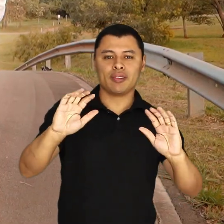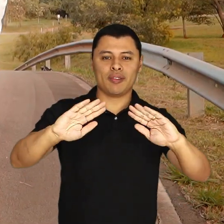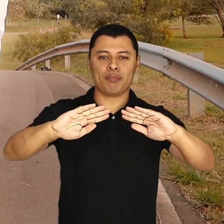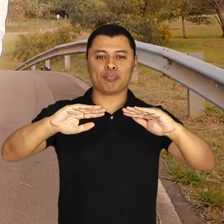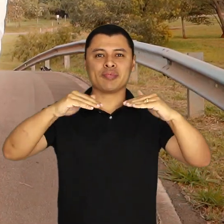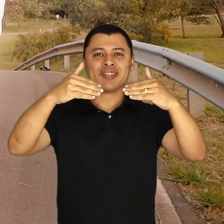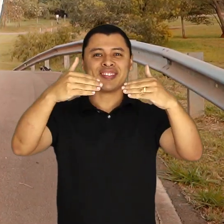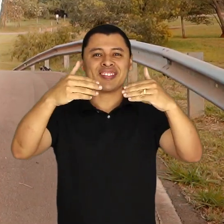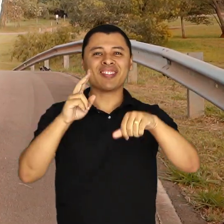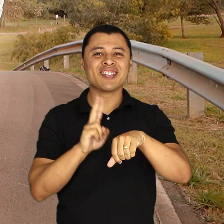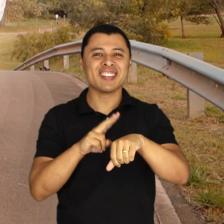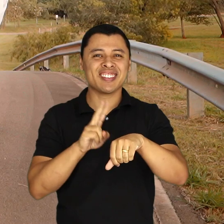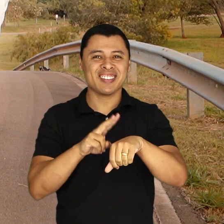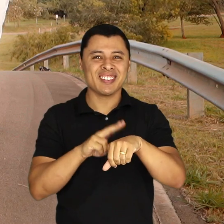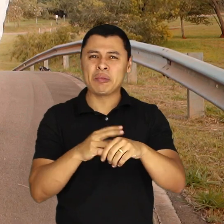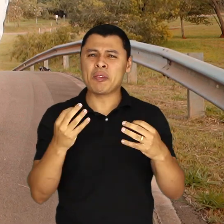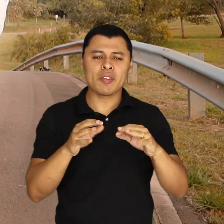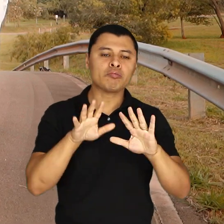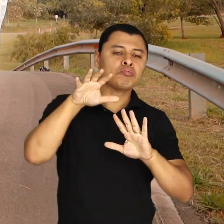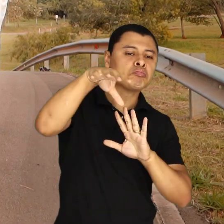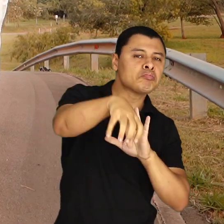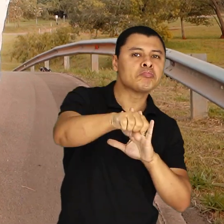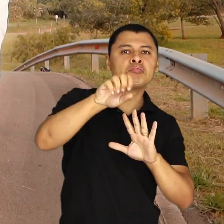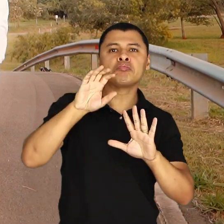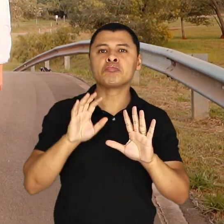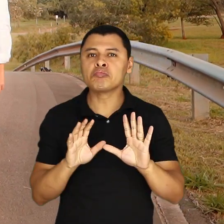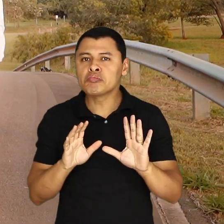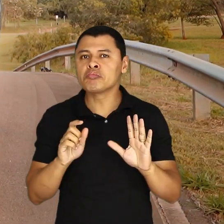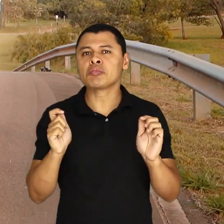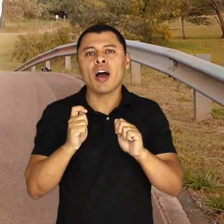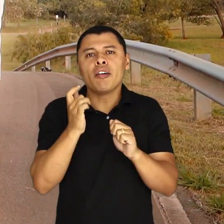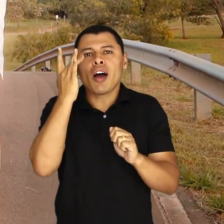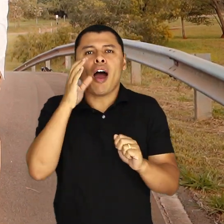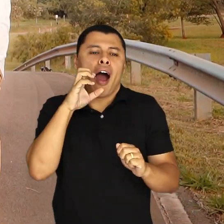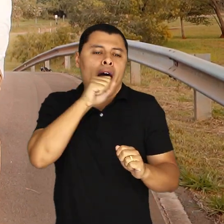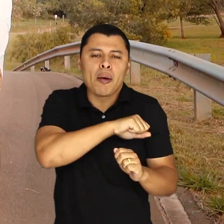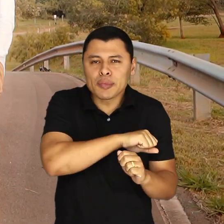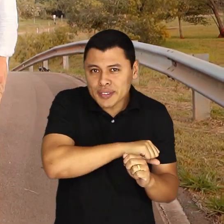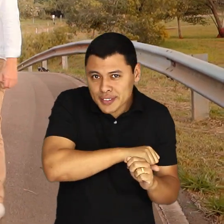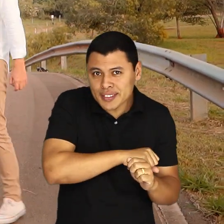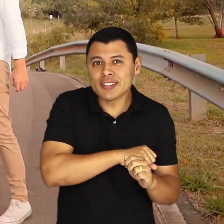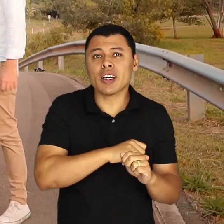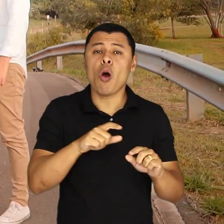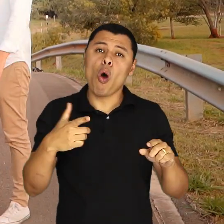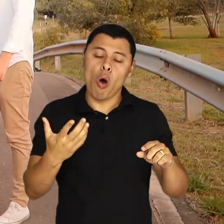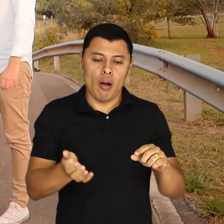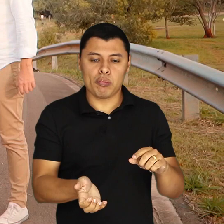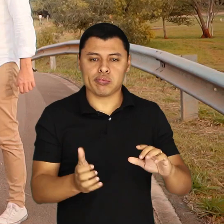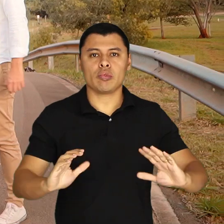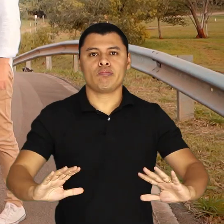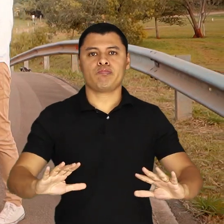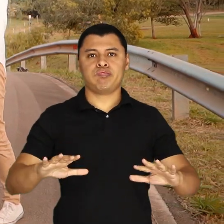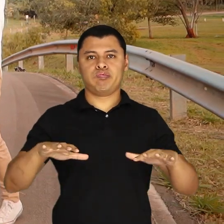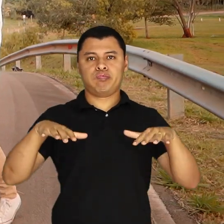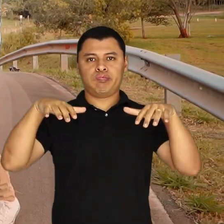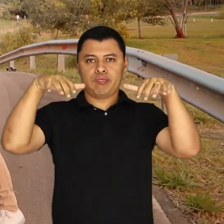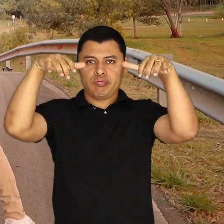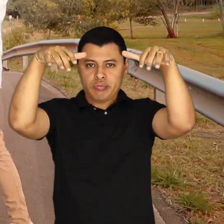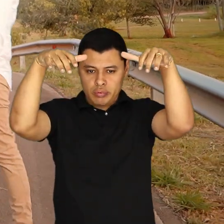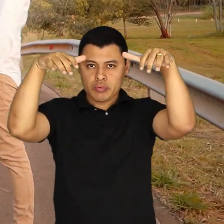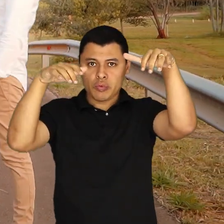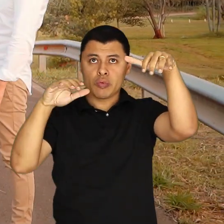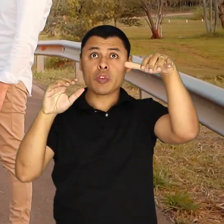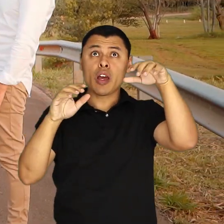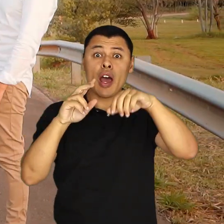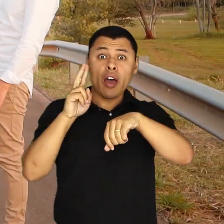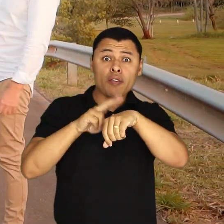só o vidro, que são clássicas, inclusive, de veículo off-road, né? Para você pegar alguma coisa aqui de uma forma mais prática e, lógico, por meio desse outro botão aqui, aí você